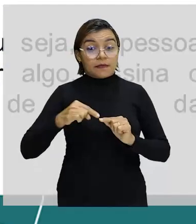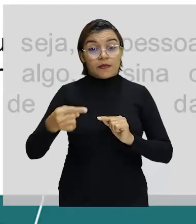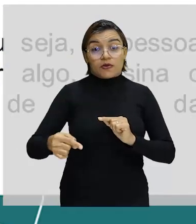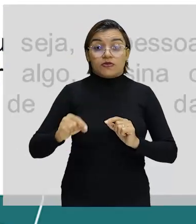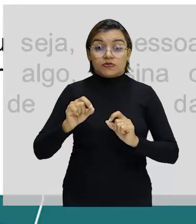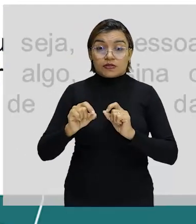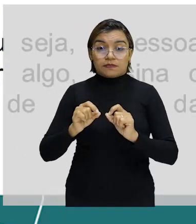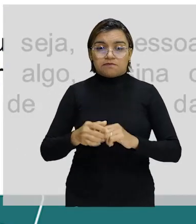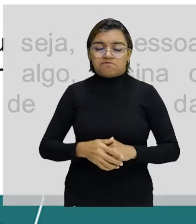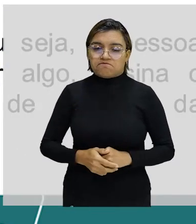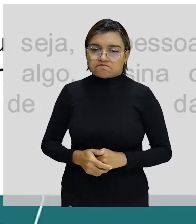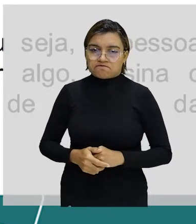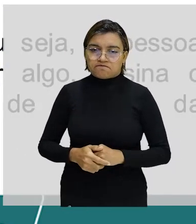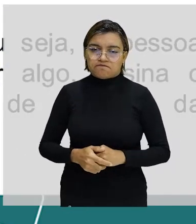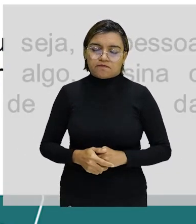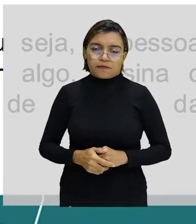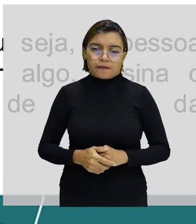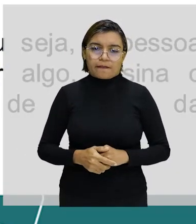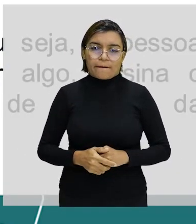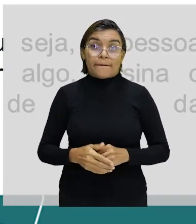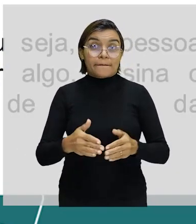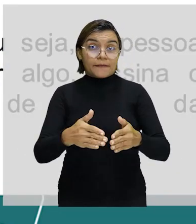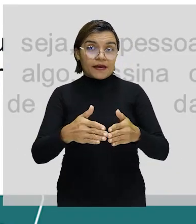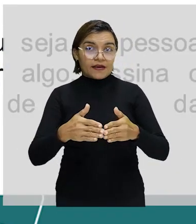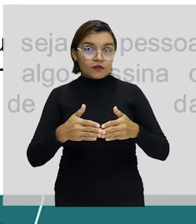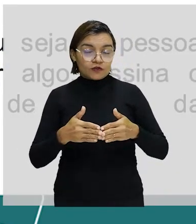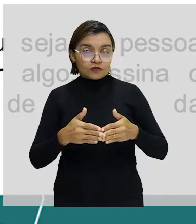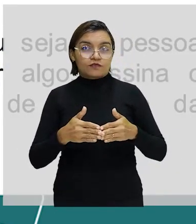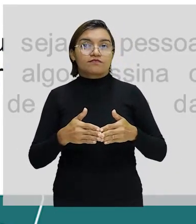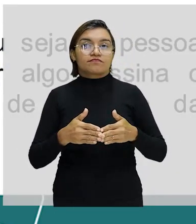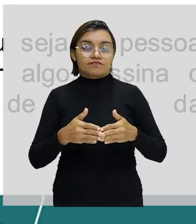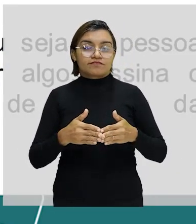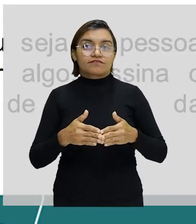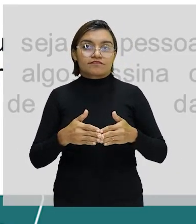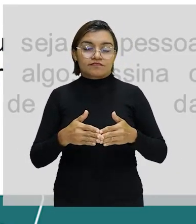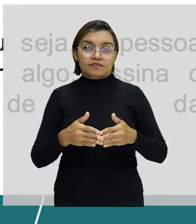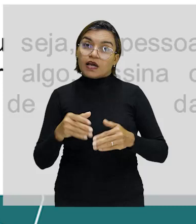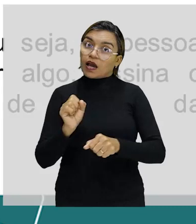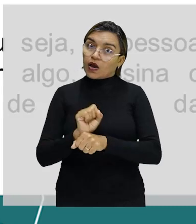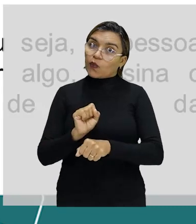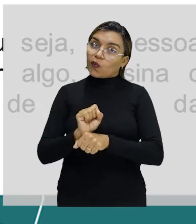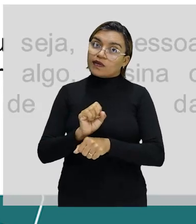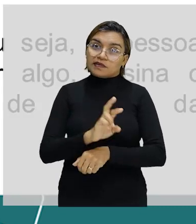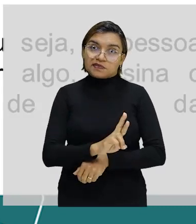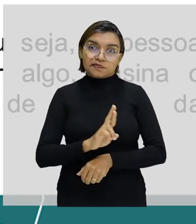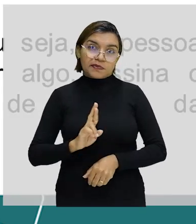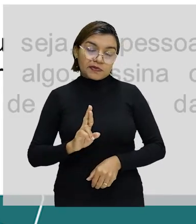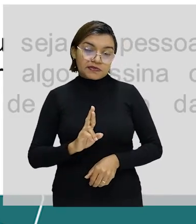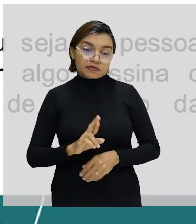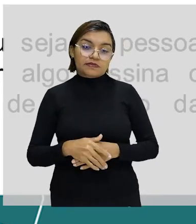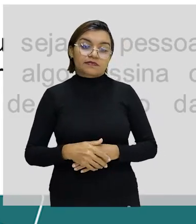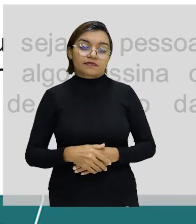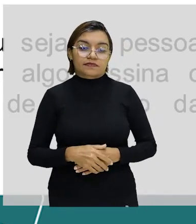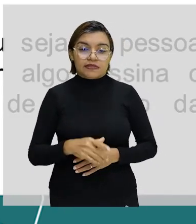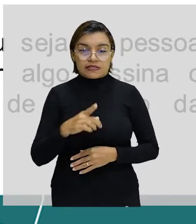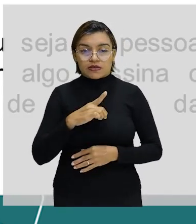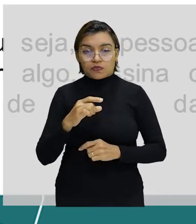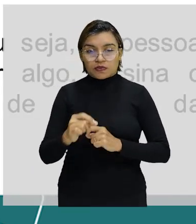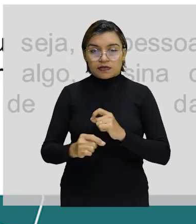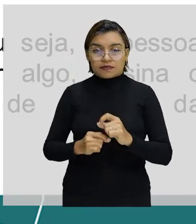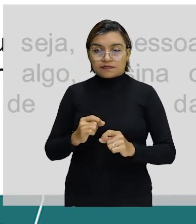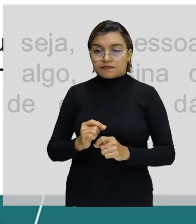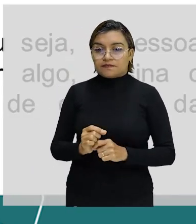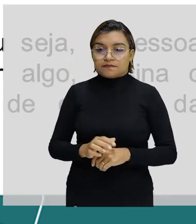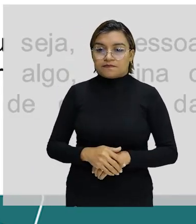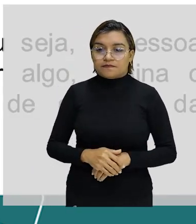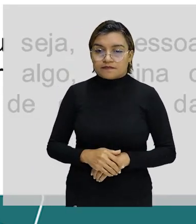depois, você faz o pedido, e claro, você vai aguardar a resposta, e assim deve constar a frase.